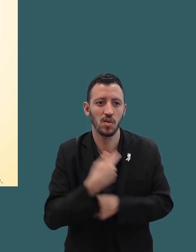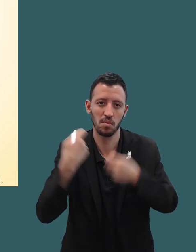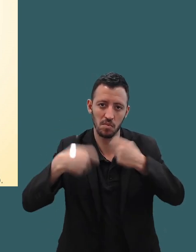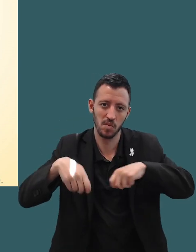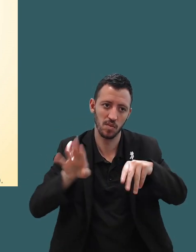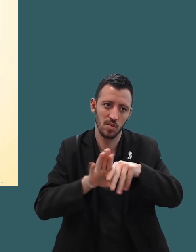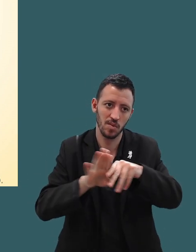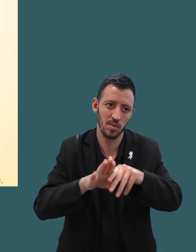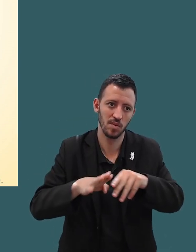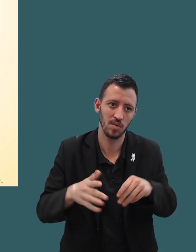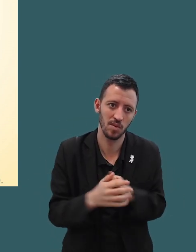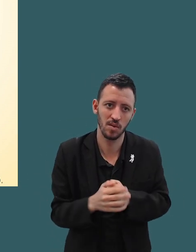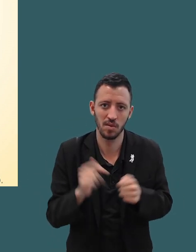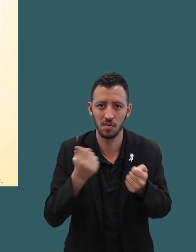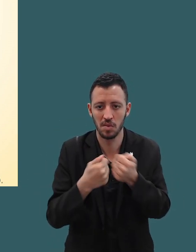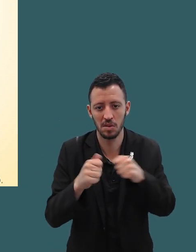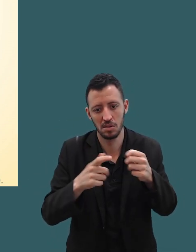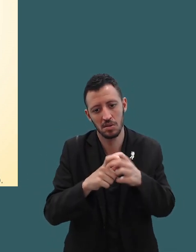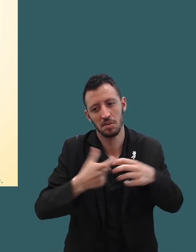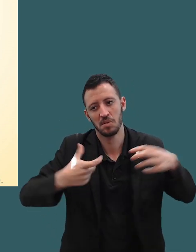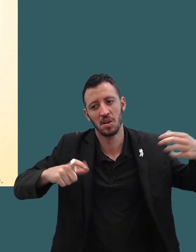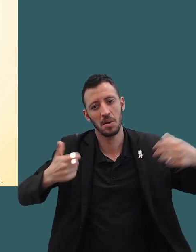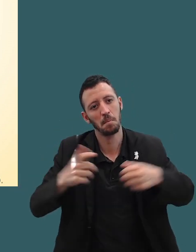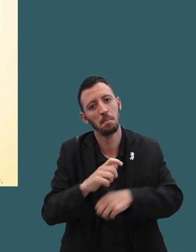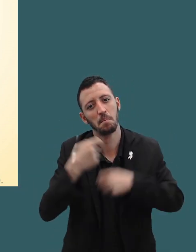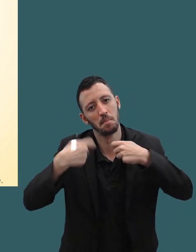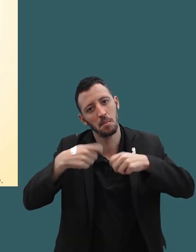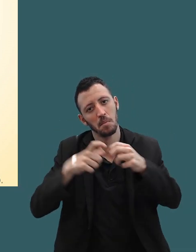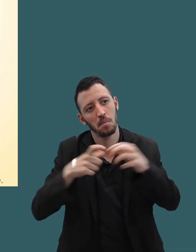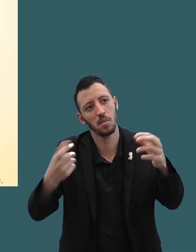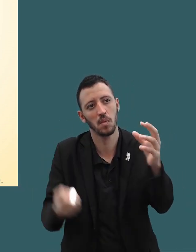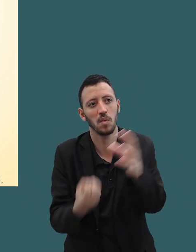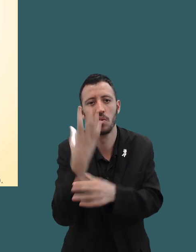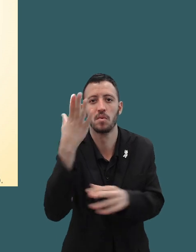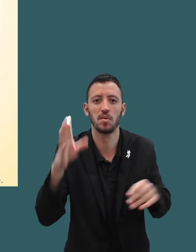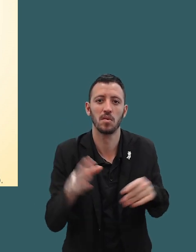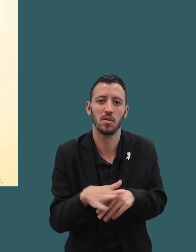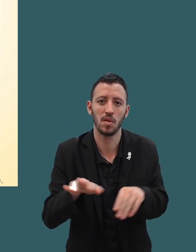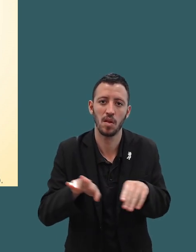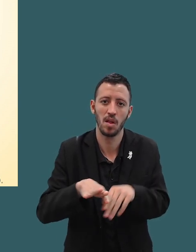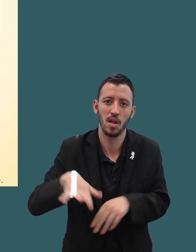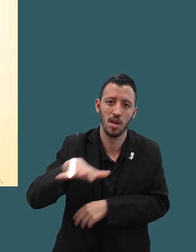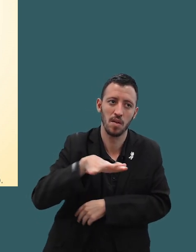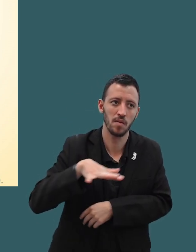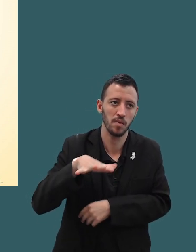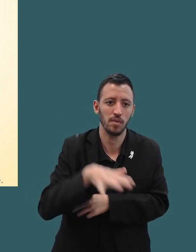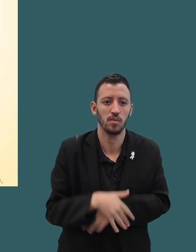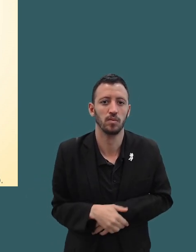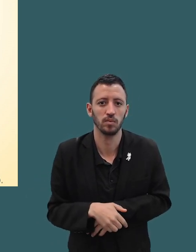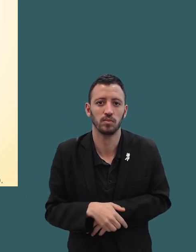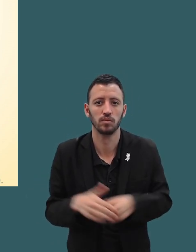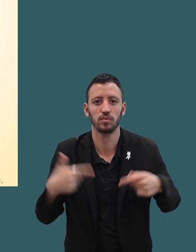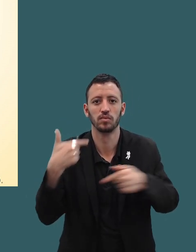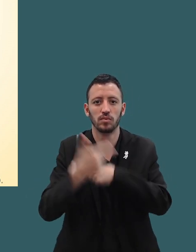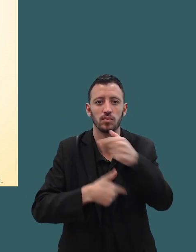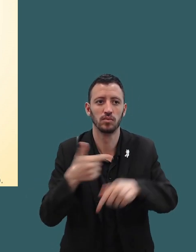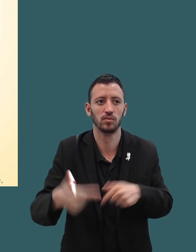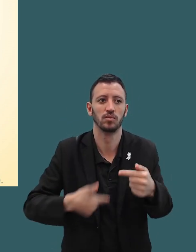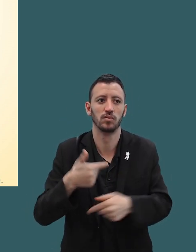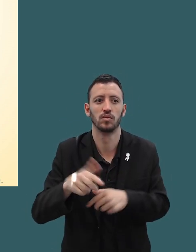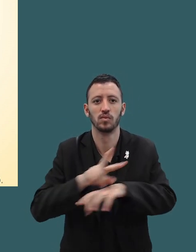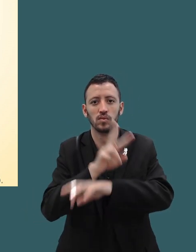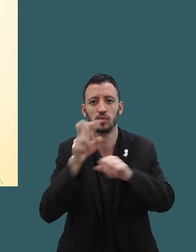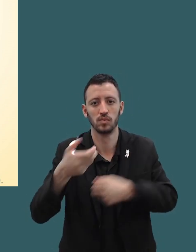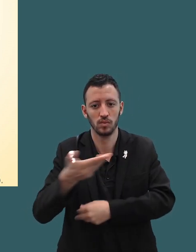precisa dar uma ampliada maior, então, por isso que criamos essa área. Trabalhamos também com essa questão